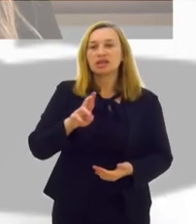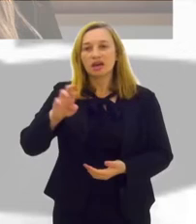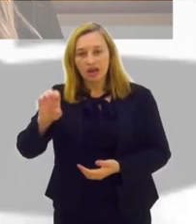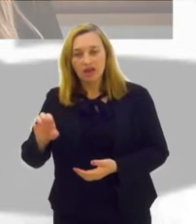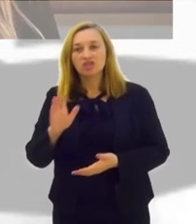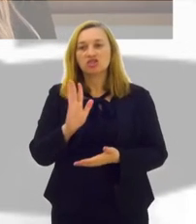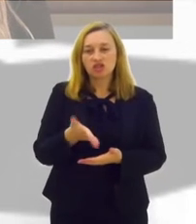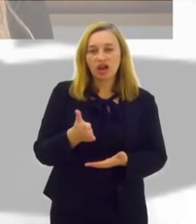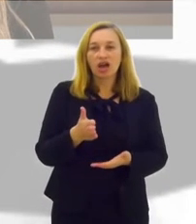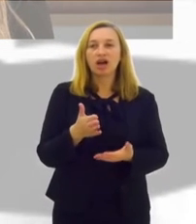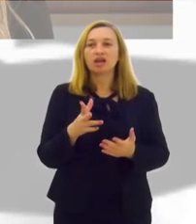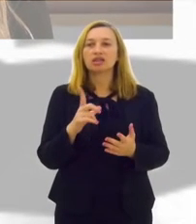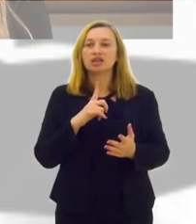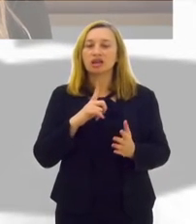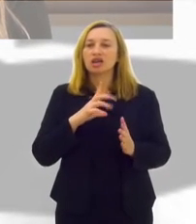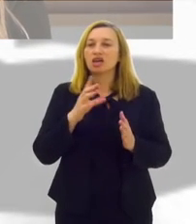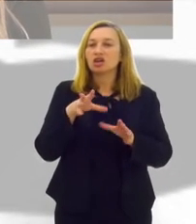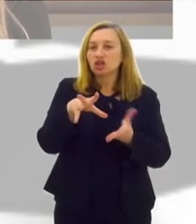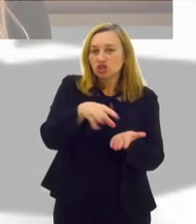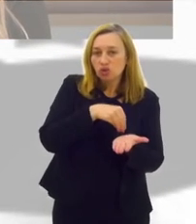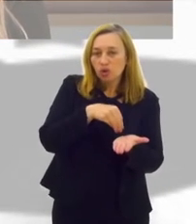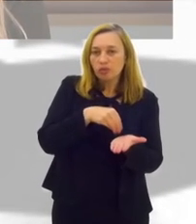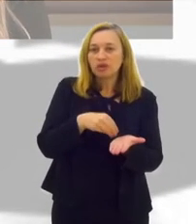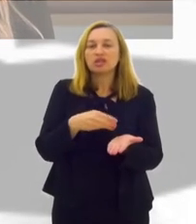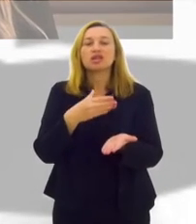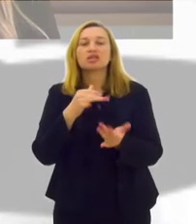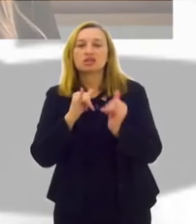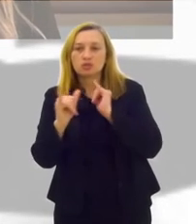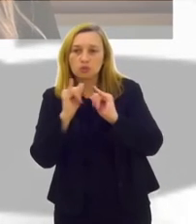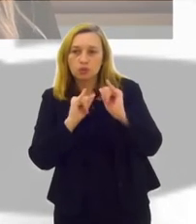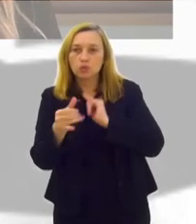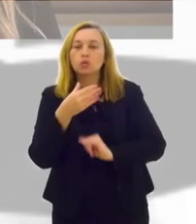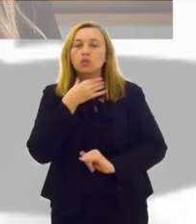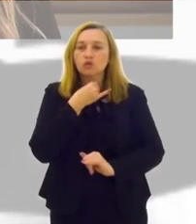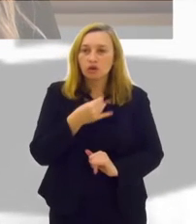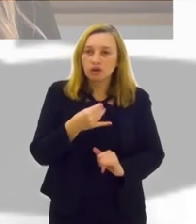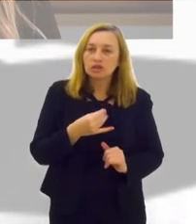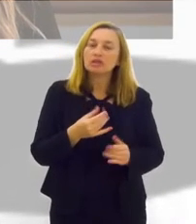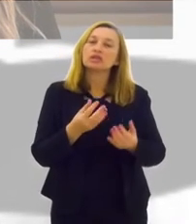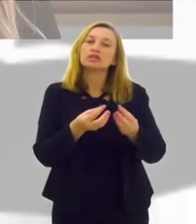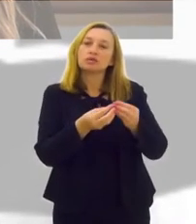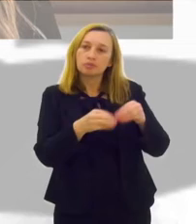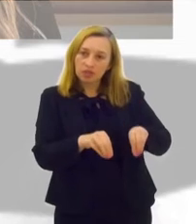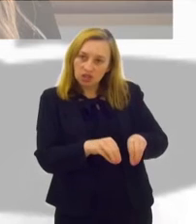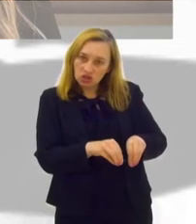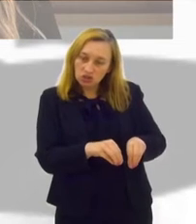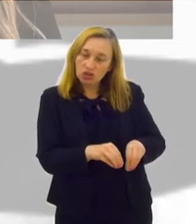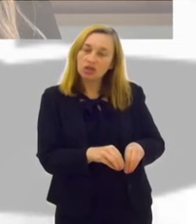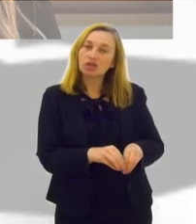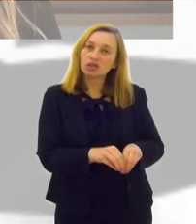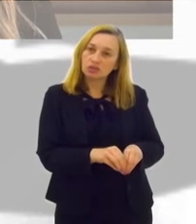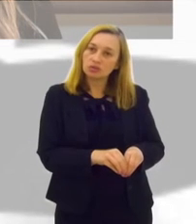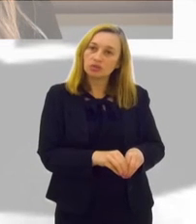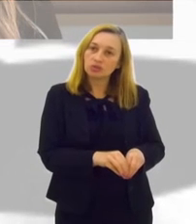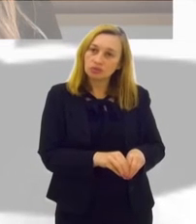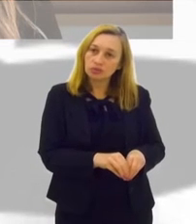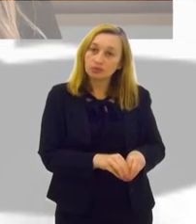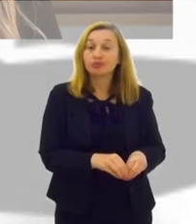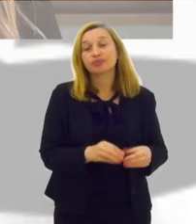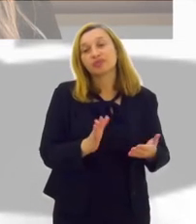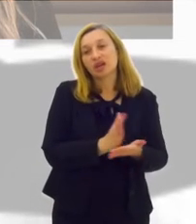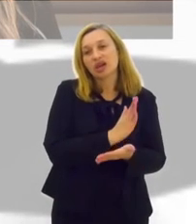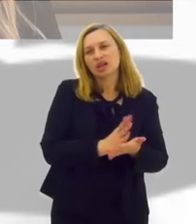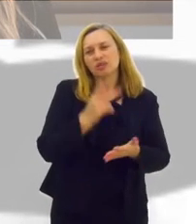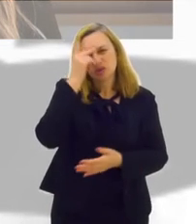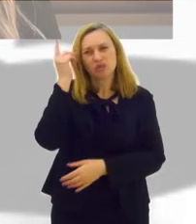tem um catálogo imenso lá dessas publicações falsas que acabam, infelizmente, viralizando.